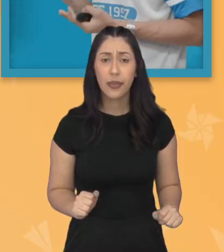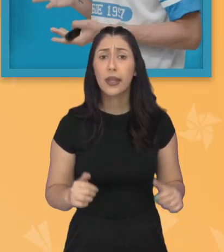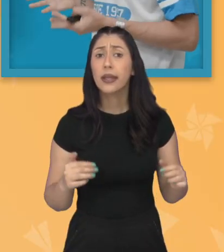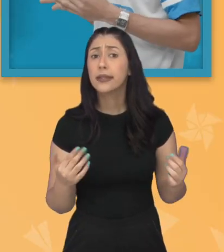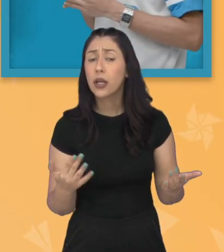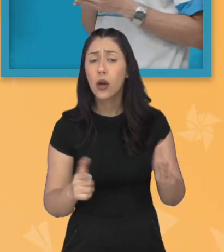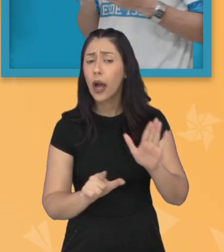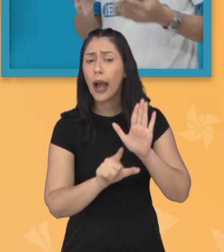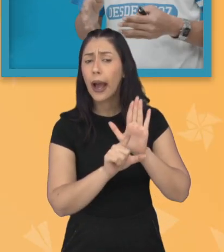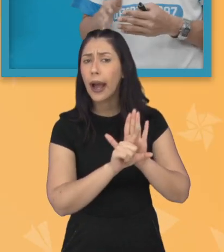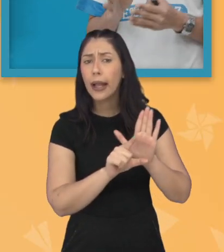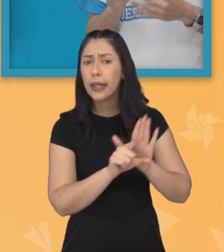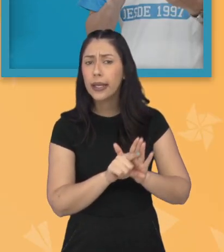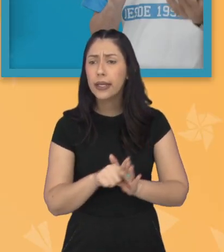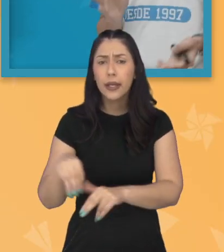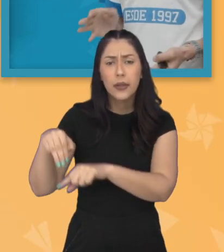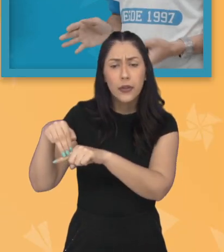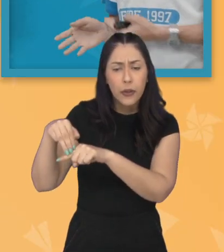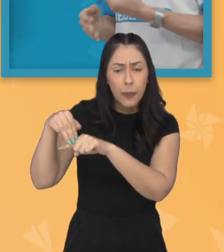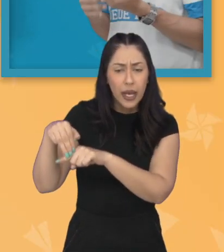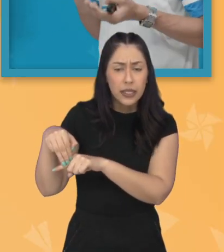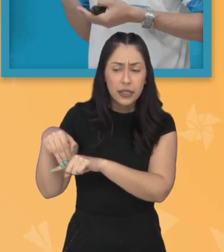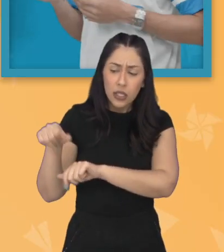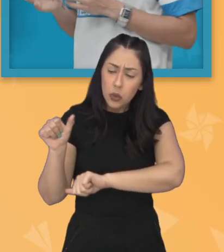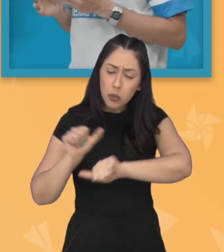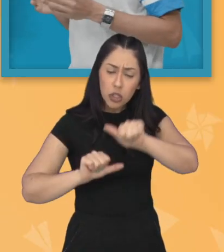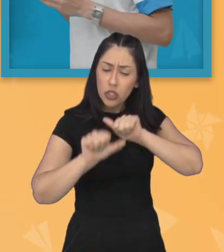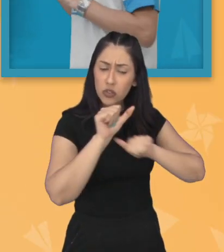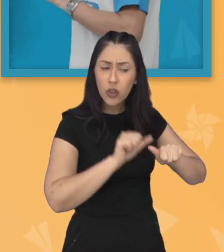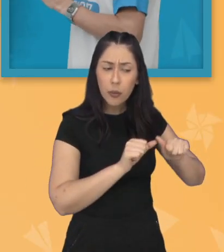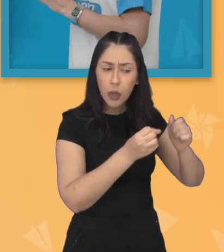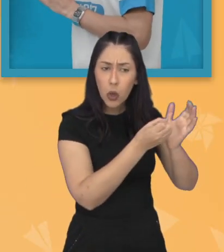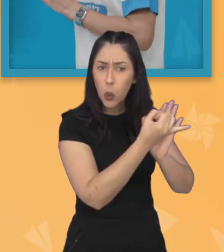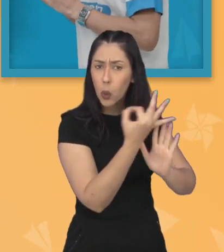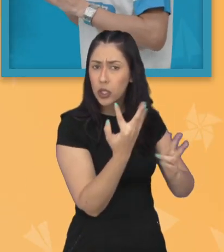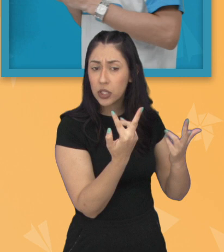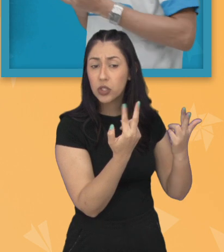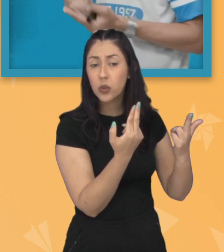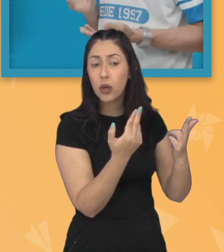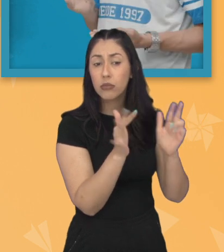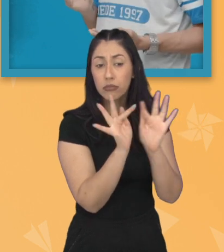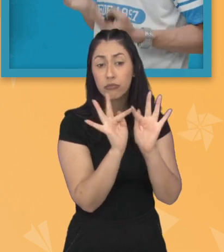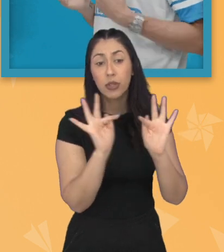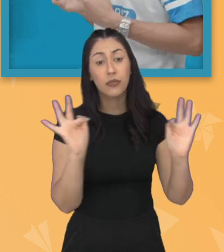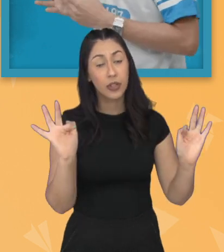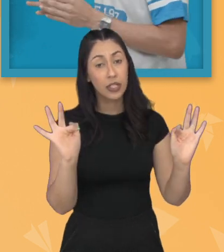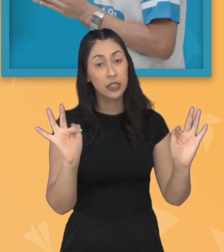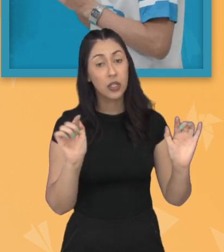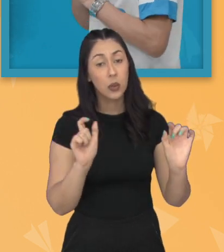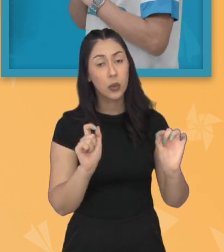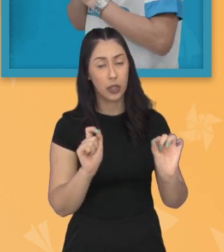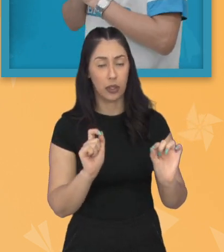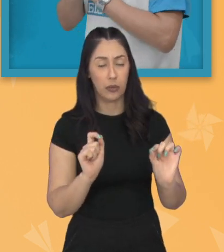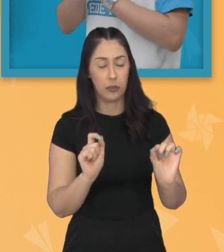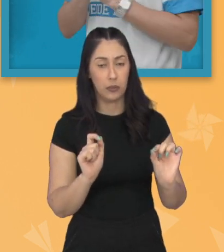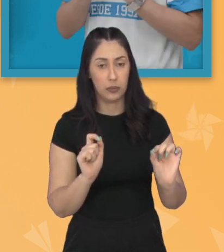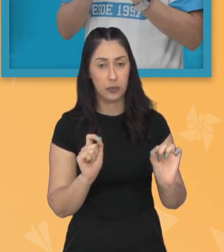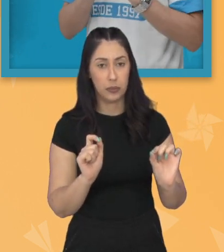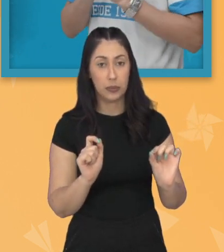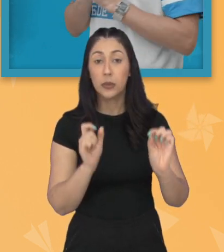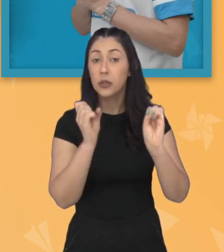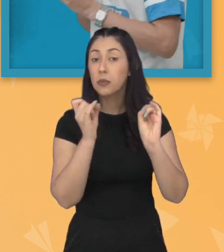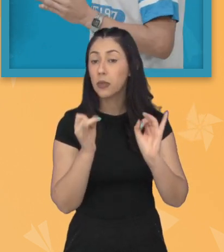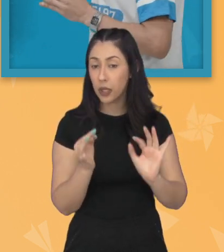conservação de massas, né, ela pode ser resumida numa frase que é muito famosa e tal, e tudo, que é o quê? A gente chama esse de princípio, que fala